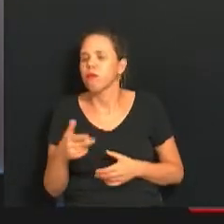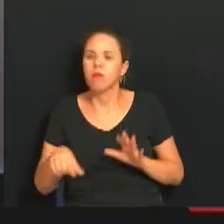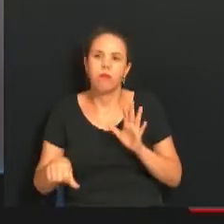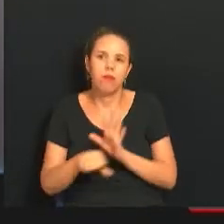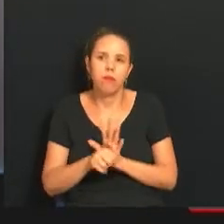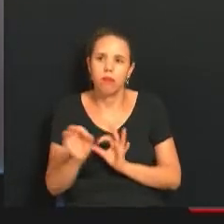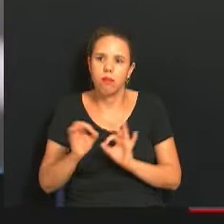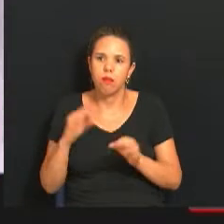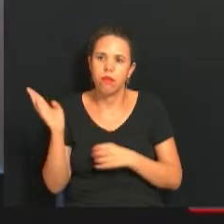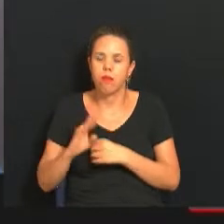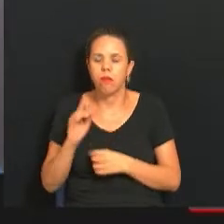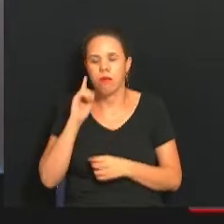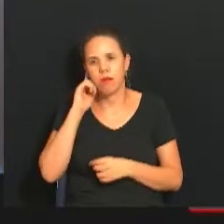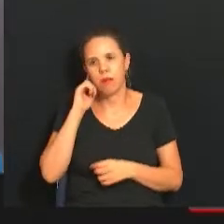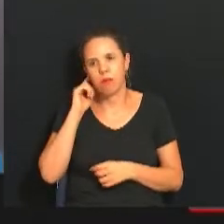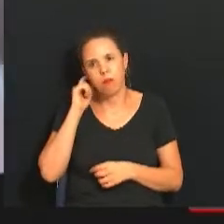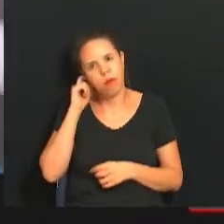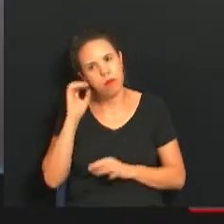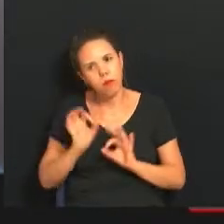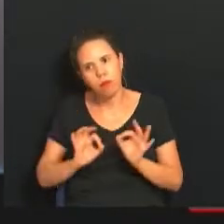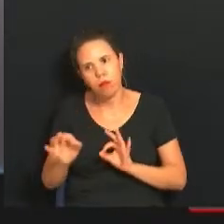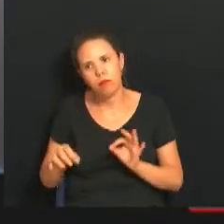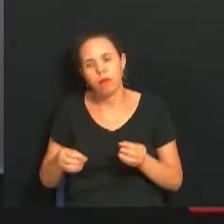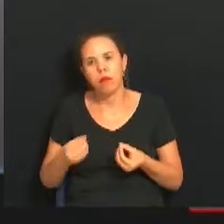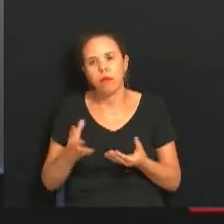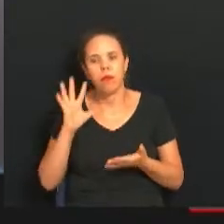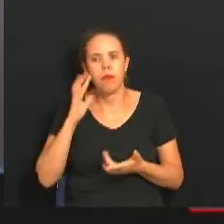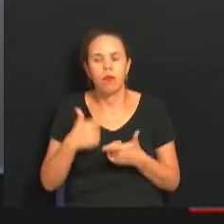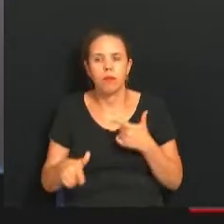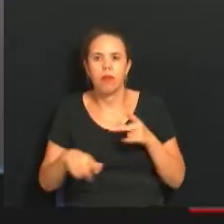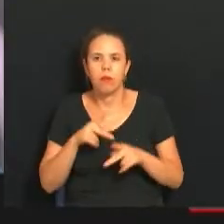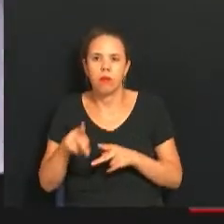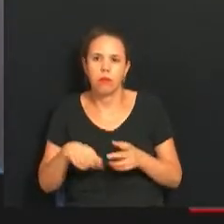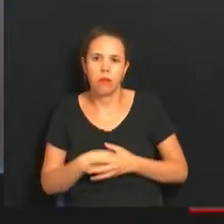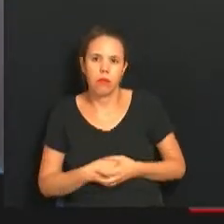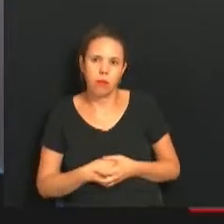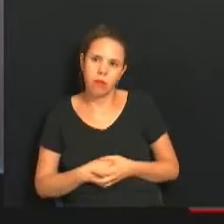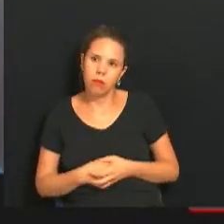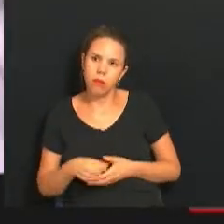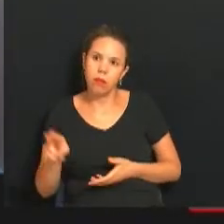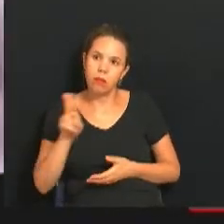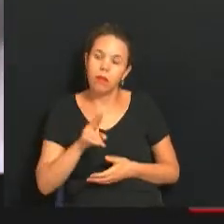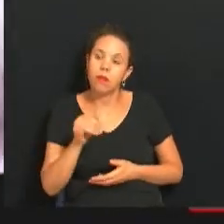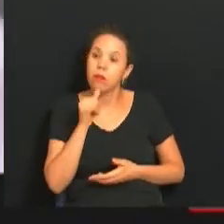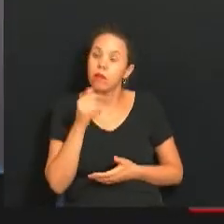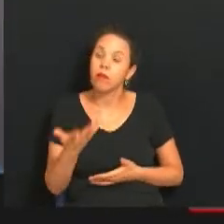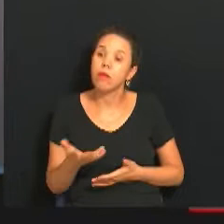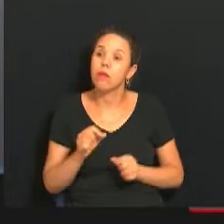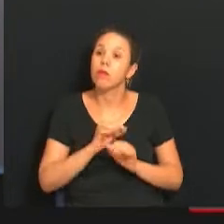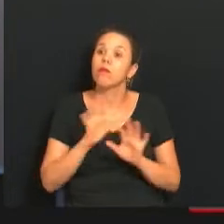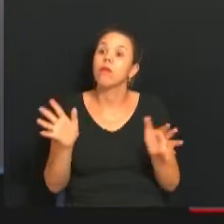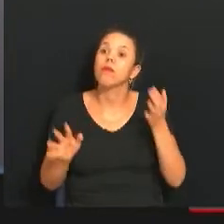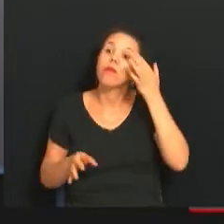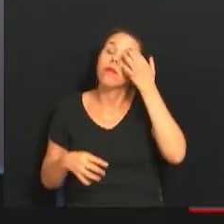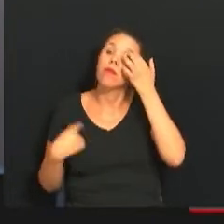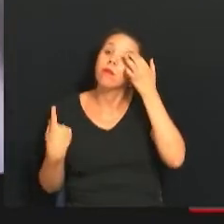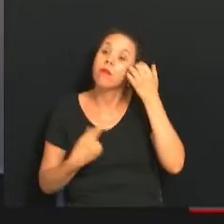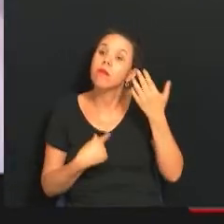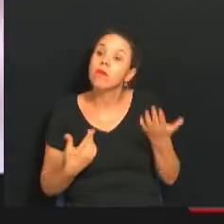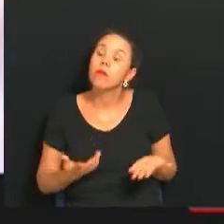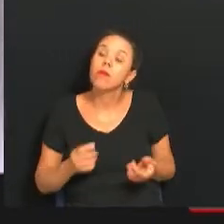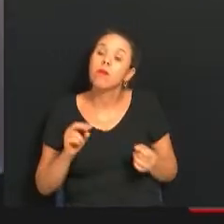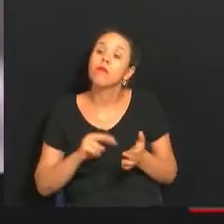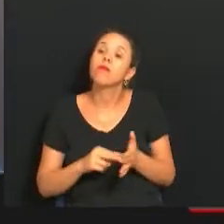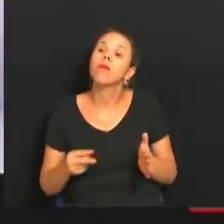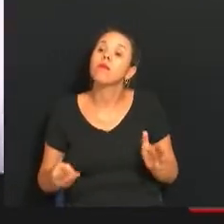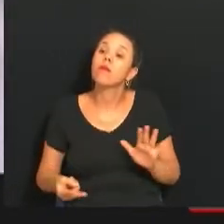brasileiro e a forma como ele está organizando, trazendo consequências para a população. Eu uso esse exemplo só para ficar mais claro para nós o que